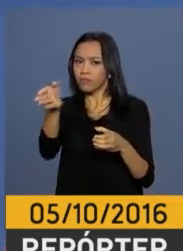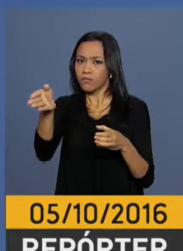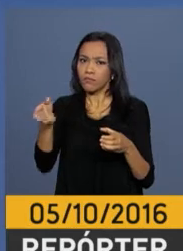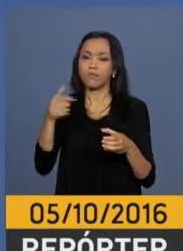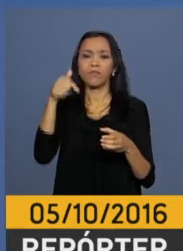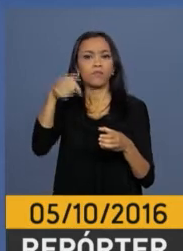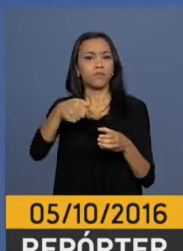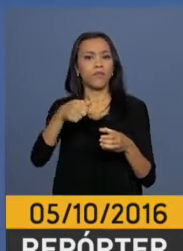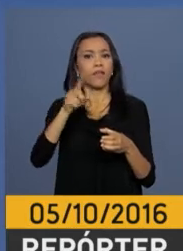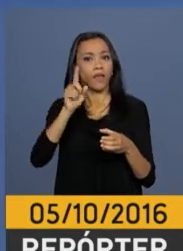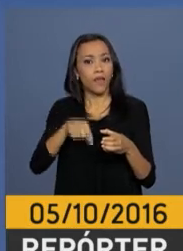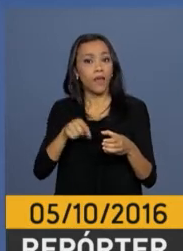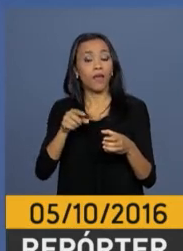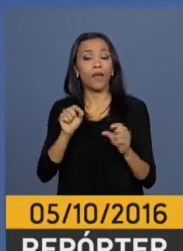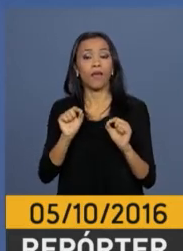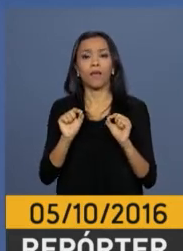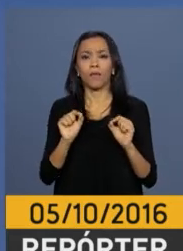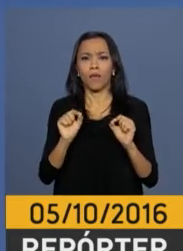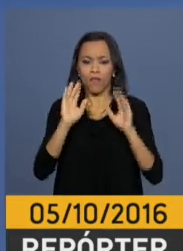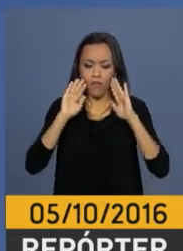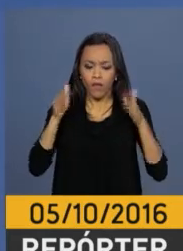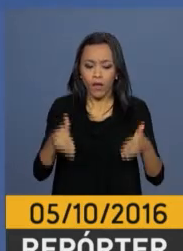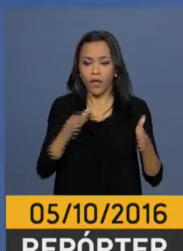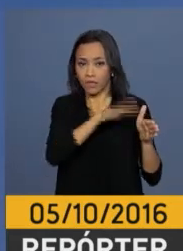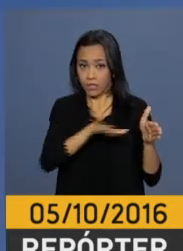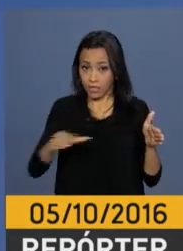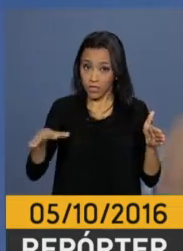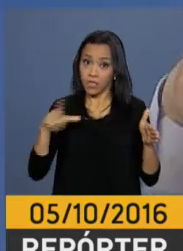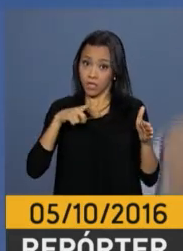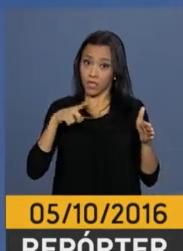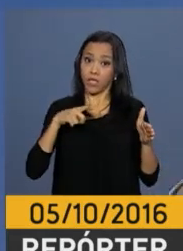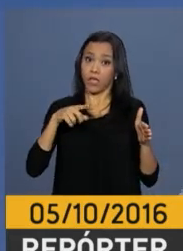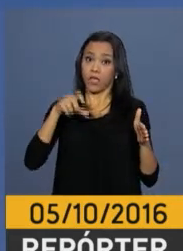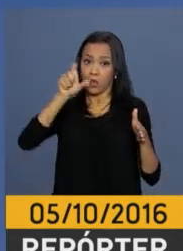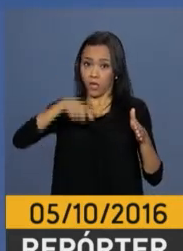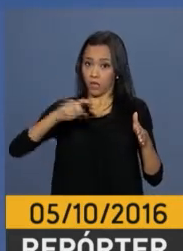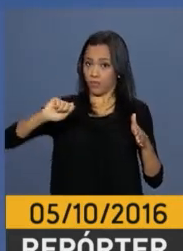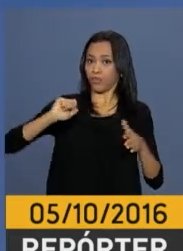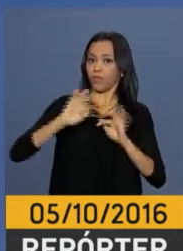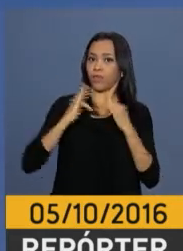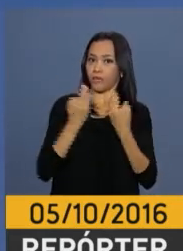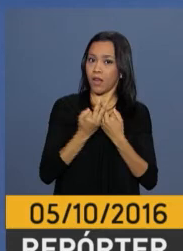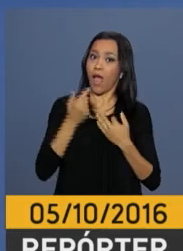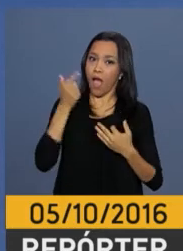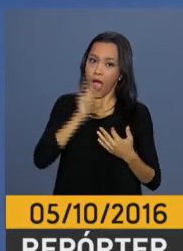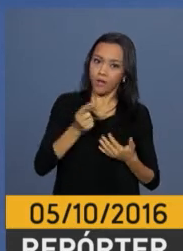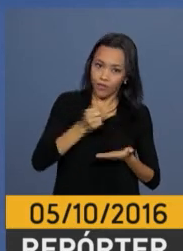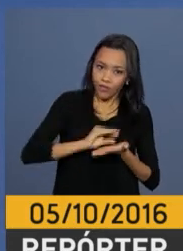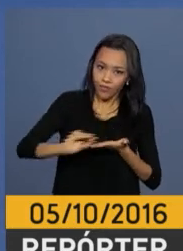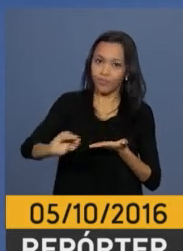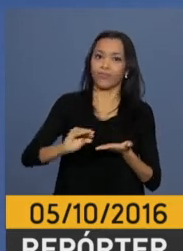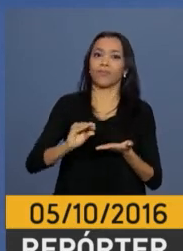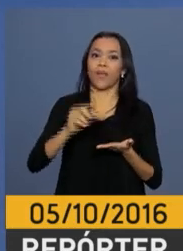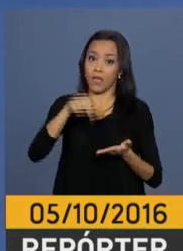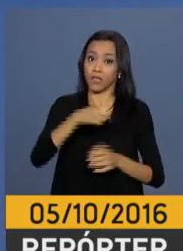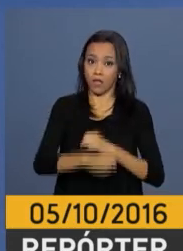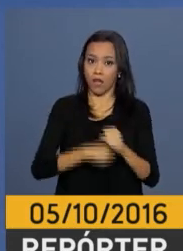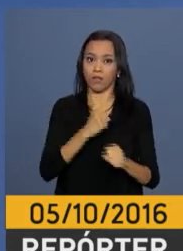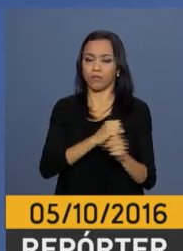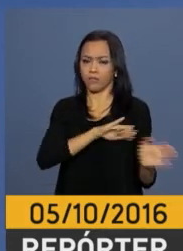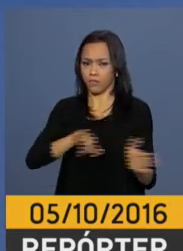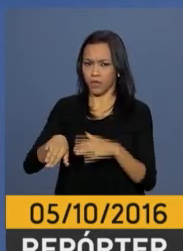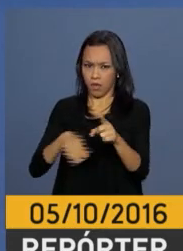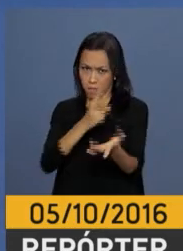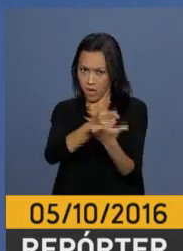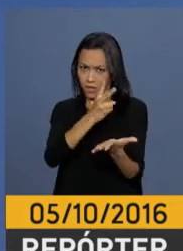nuno que nos interessa que são as crianças bolsa família e aí ele vai receber o recurso ainda esse ano a idéia não tem a estrutura